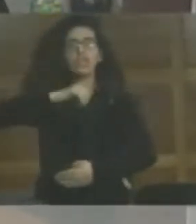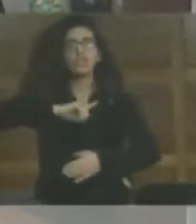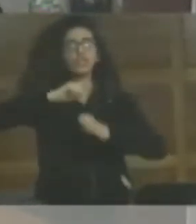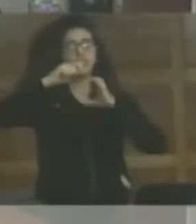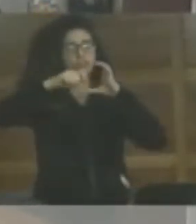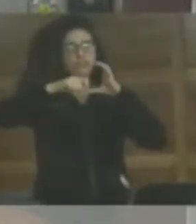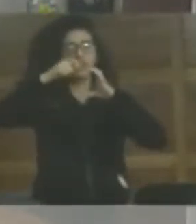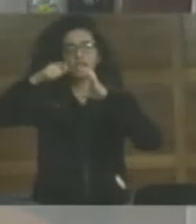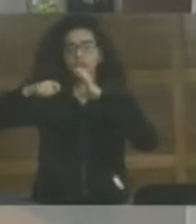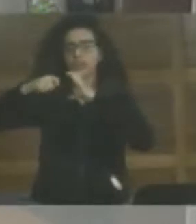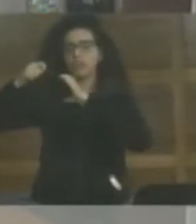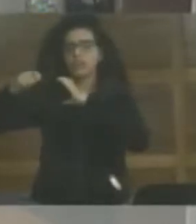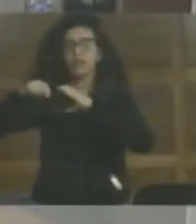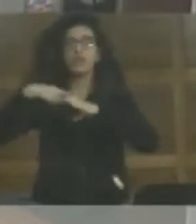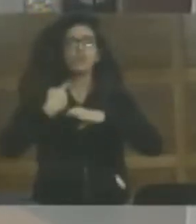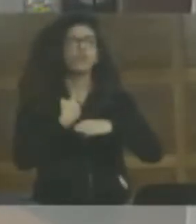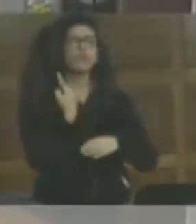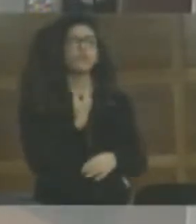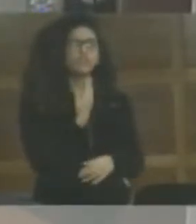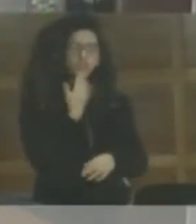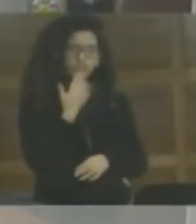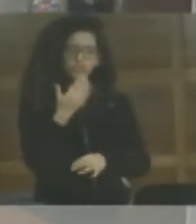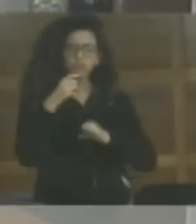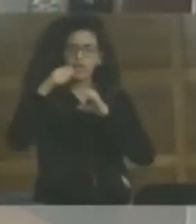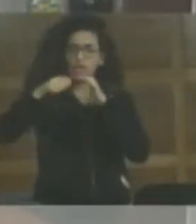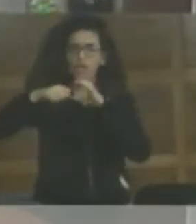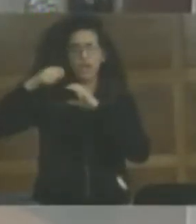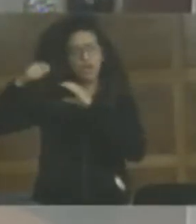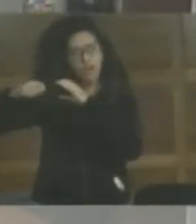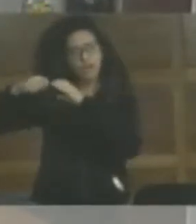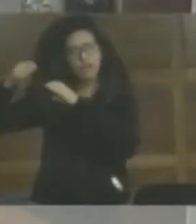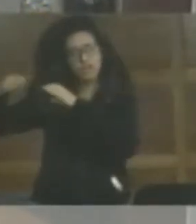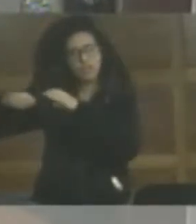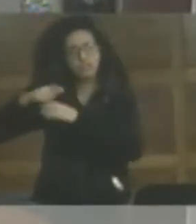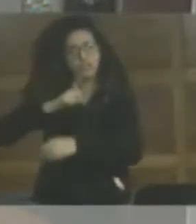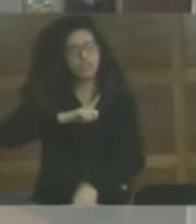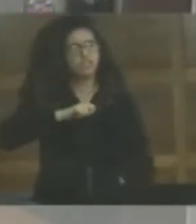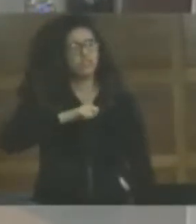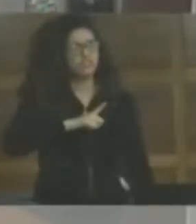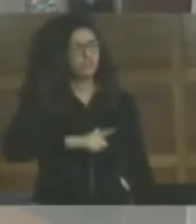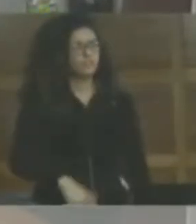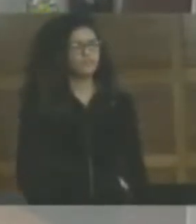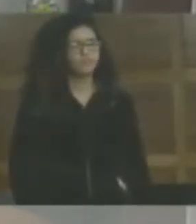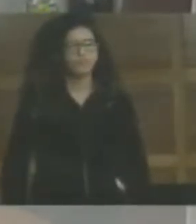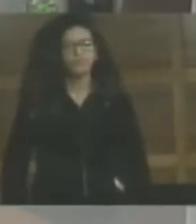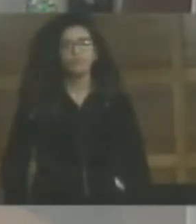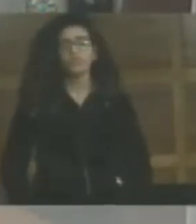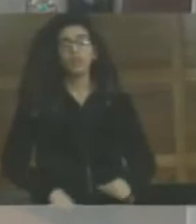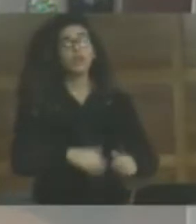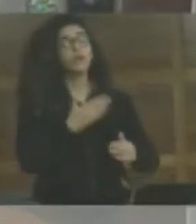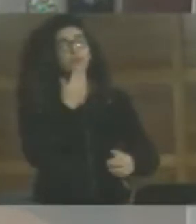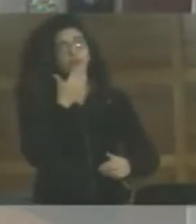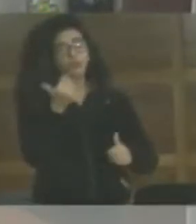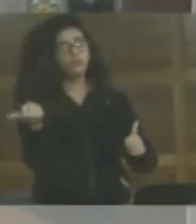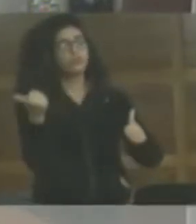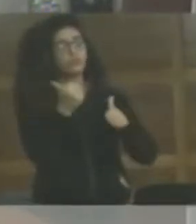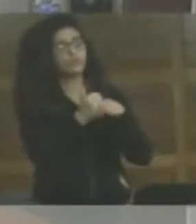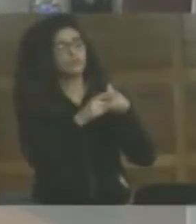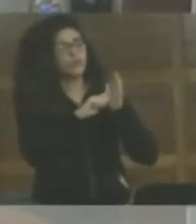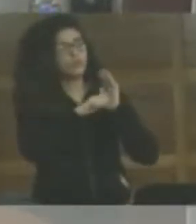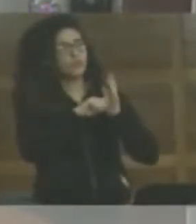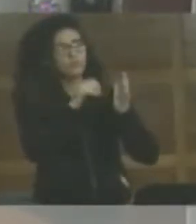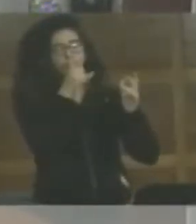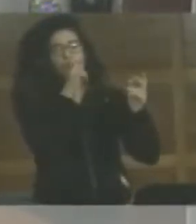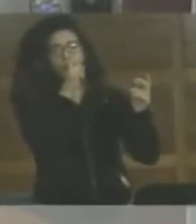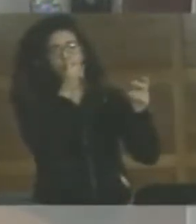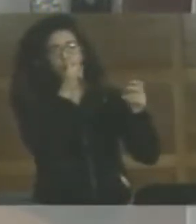Nós necessitamos para que essas câmeras venham a funcionar a troca desse transformador, e provavelmente